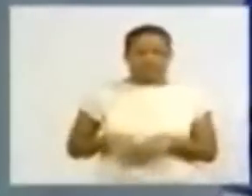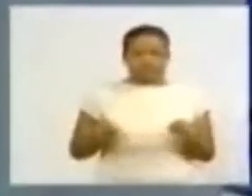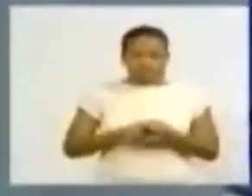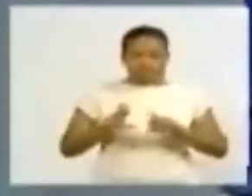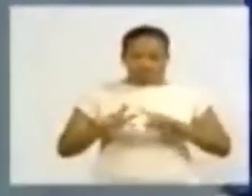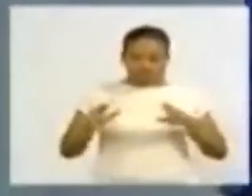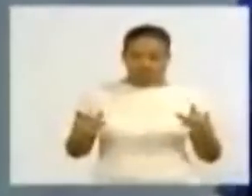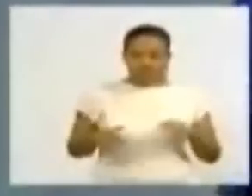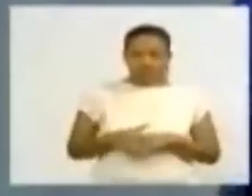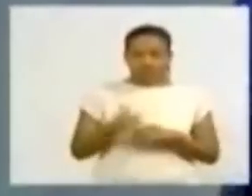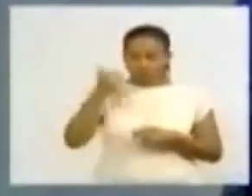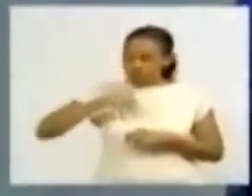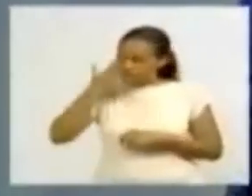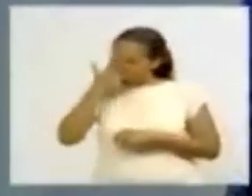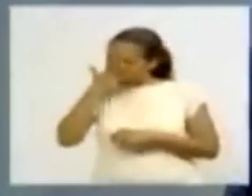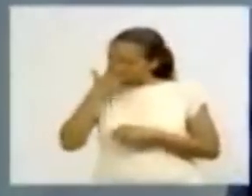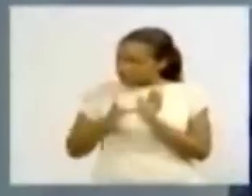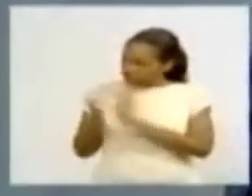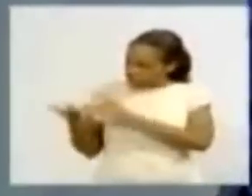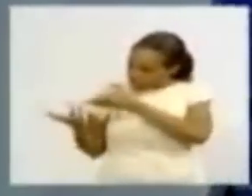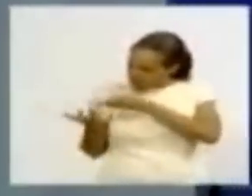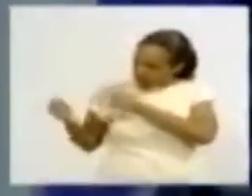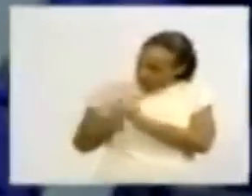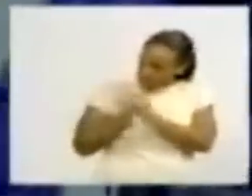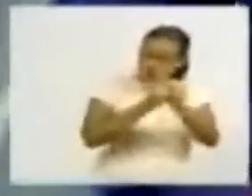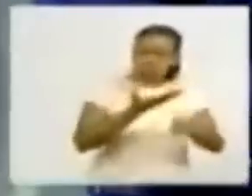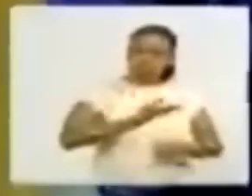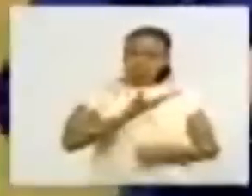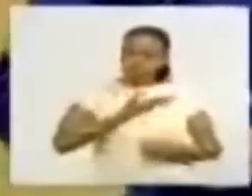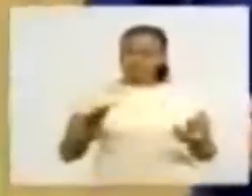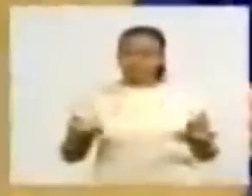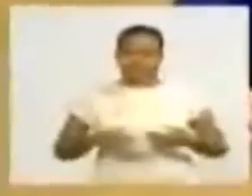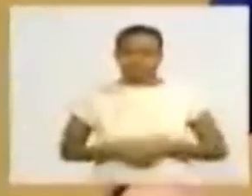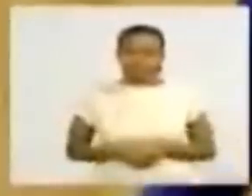com você, porque você convenceu de que a vida podia ser nova e diferente.